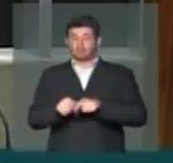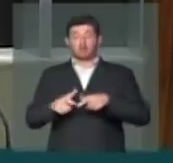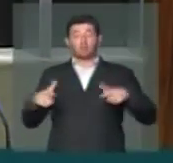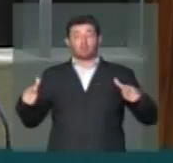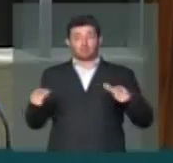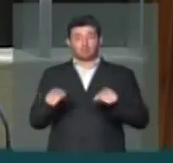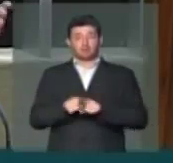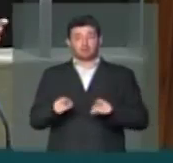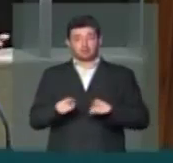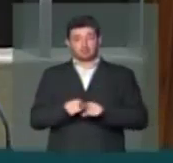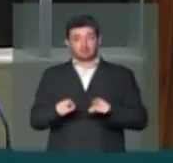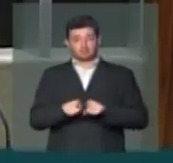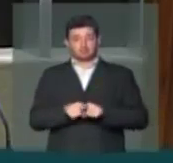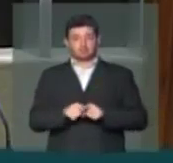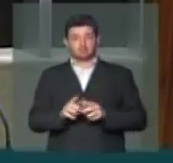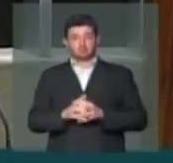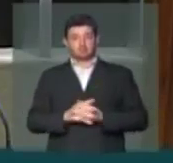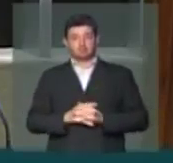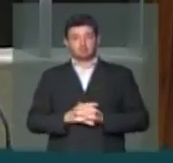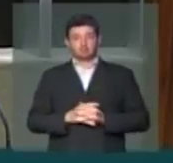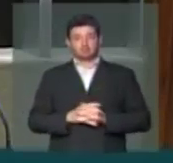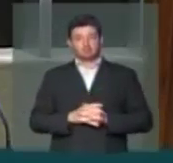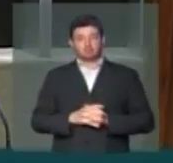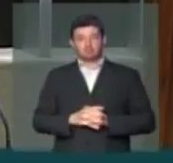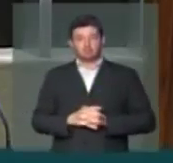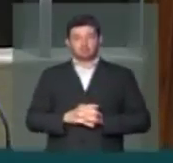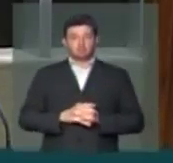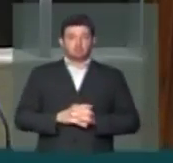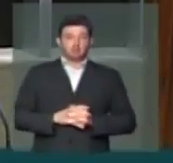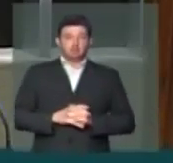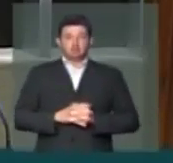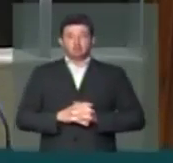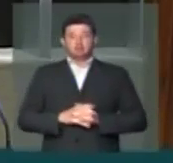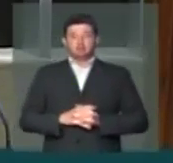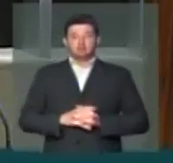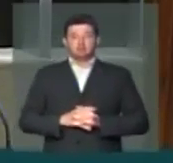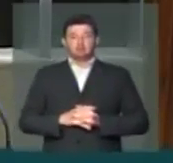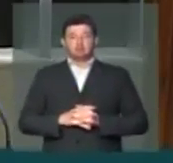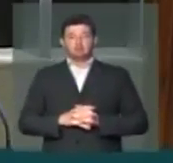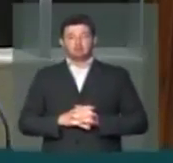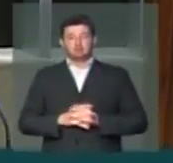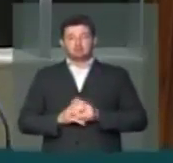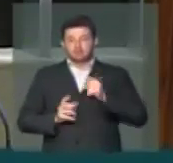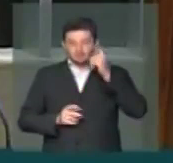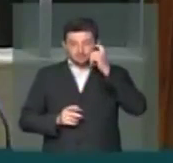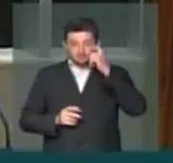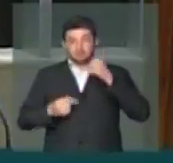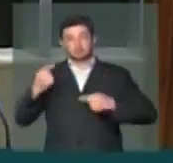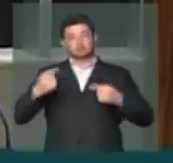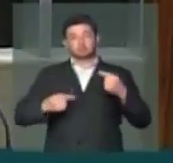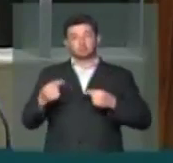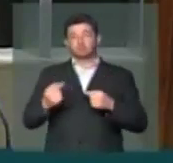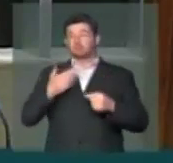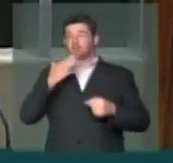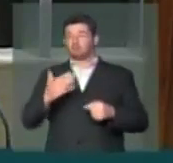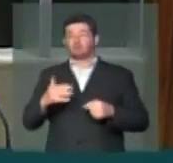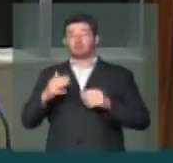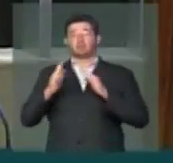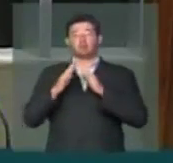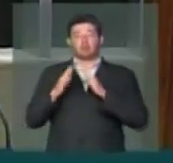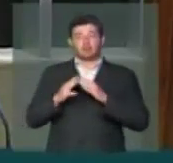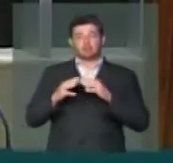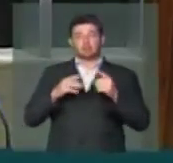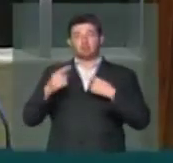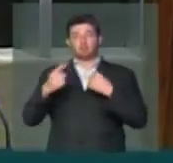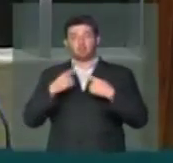além das tensões em áreas urbanas, né? Em embates por moradia, mobilidade